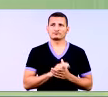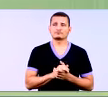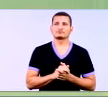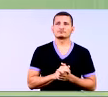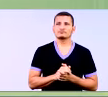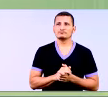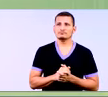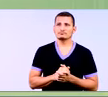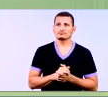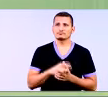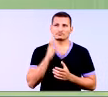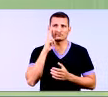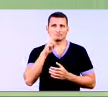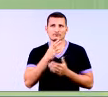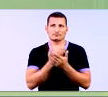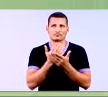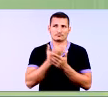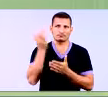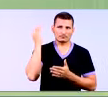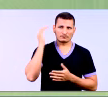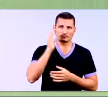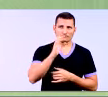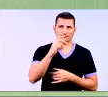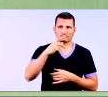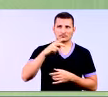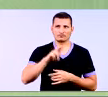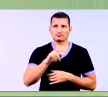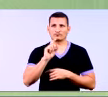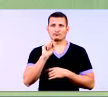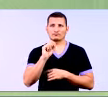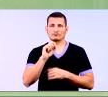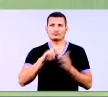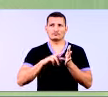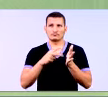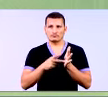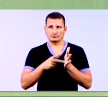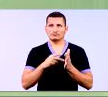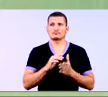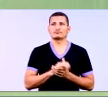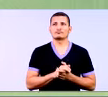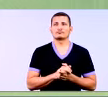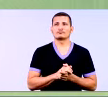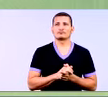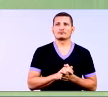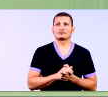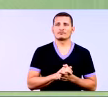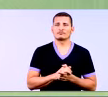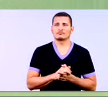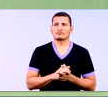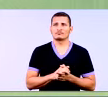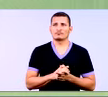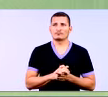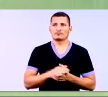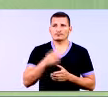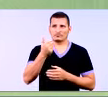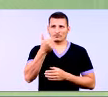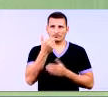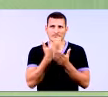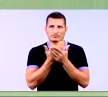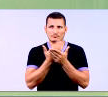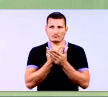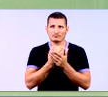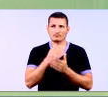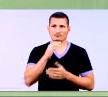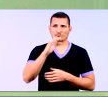Aqui a gente já viu na aula passada que a CPU, o que significa, né? Que é a central de processamento. E a gente chamou na primeira aula lá, a gente chamou